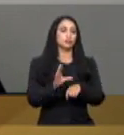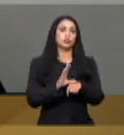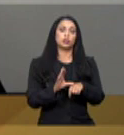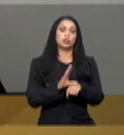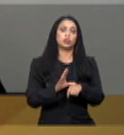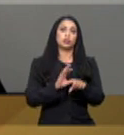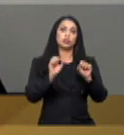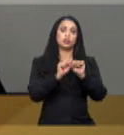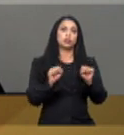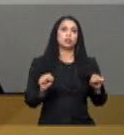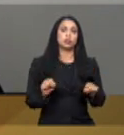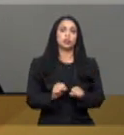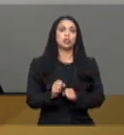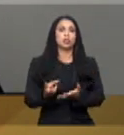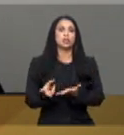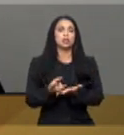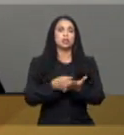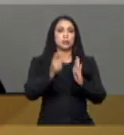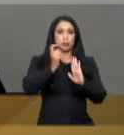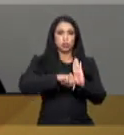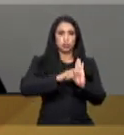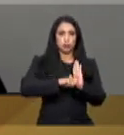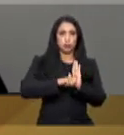todo o sistema tributário.